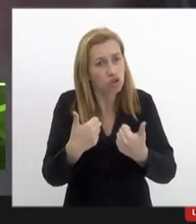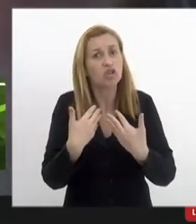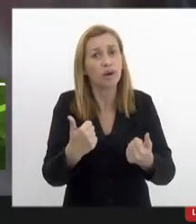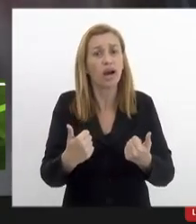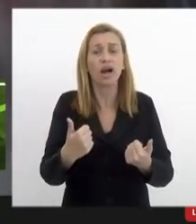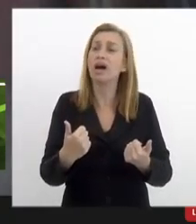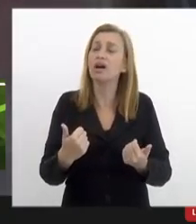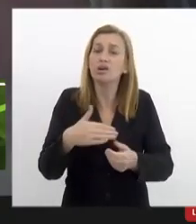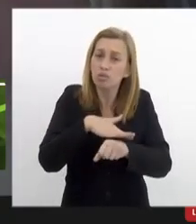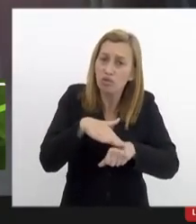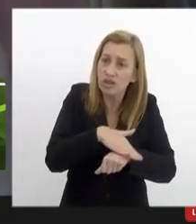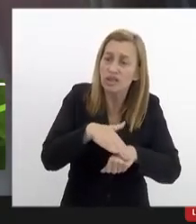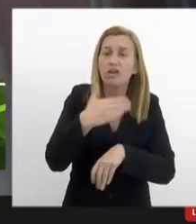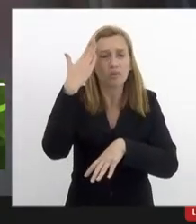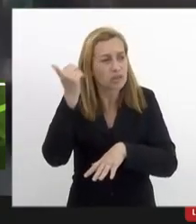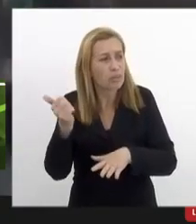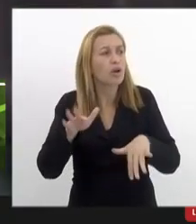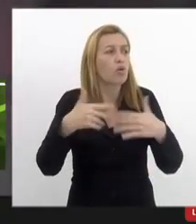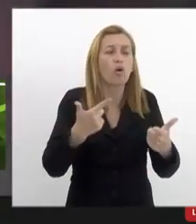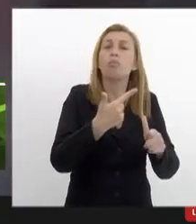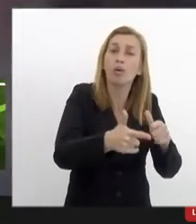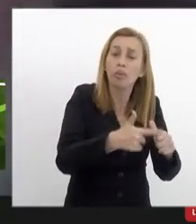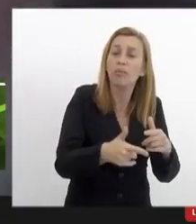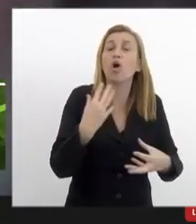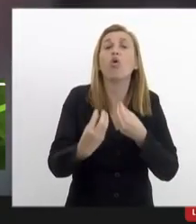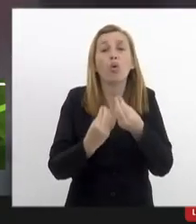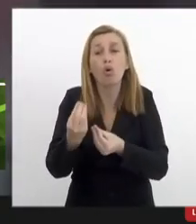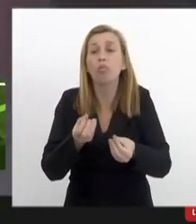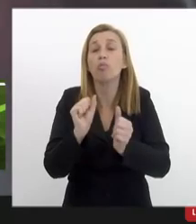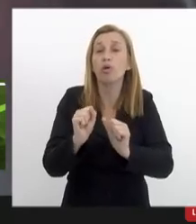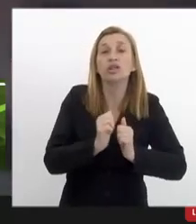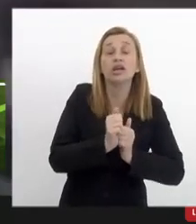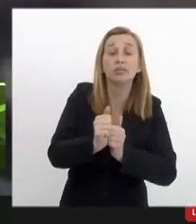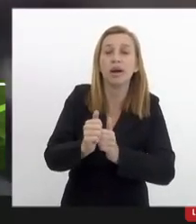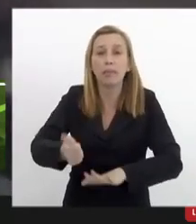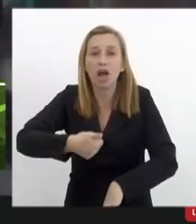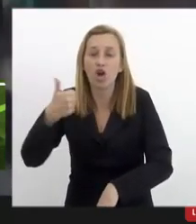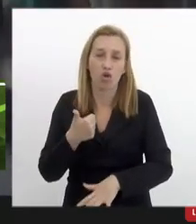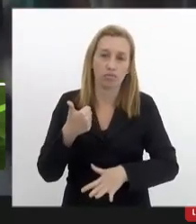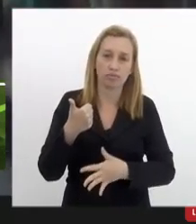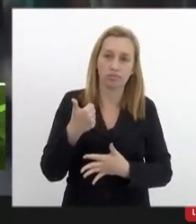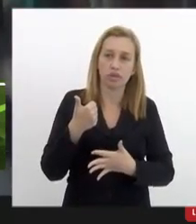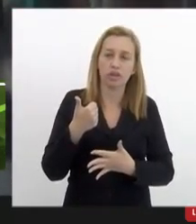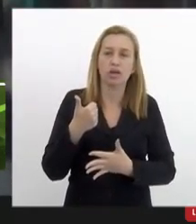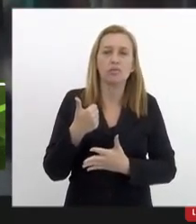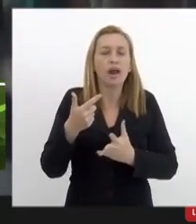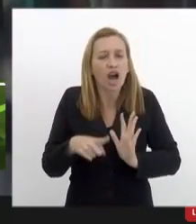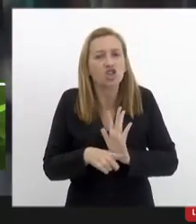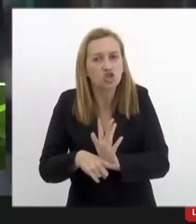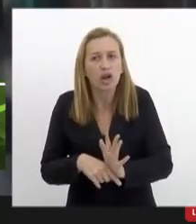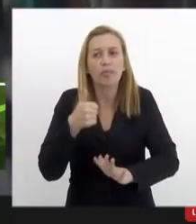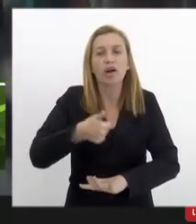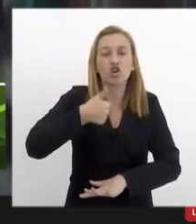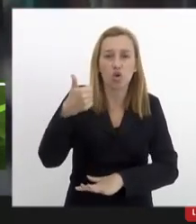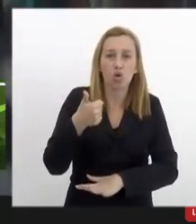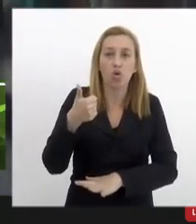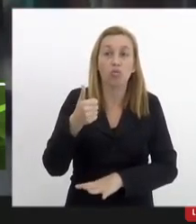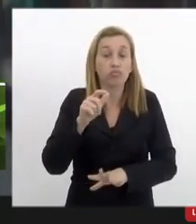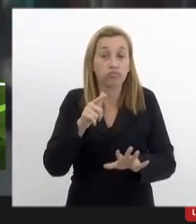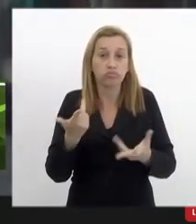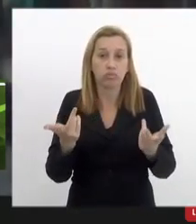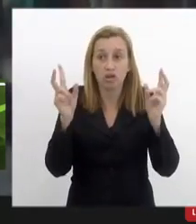vamos conversar, vamos saber quais são as demandas, como é que a gente pode encaminhar isso da melhor maneira possível para atender uma coisa que seja